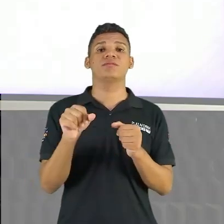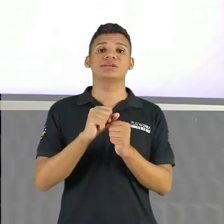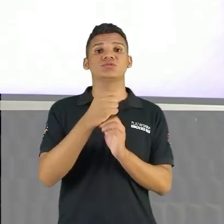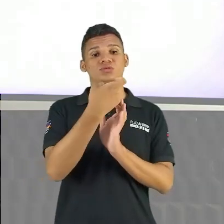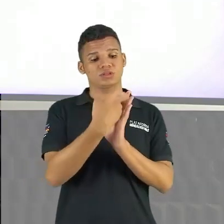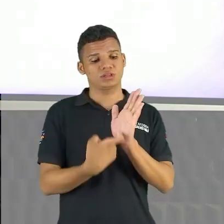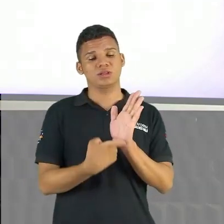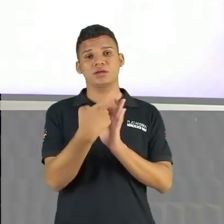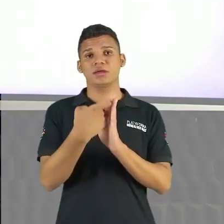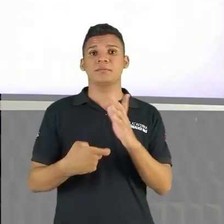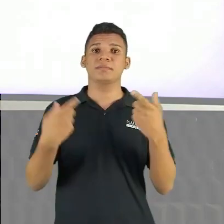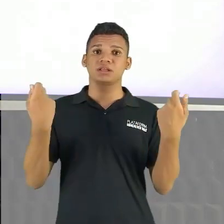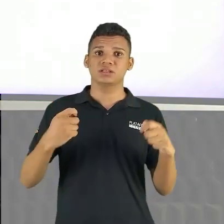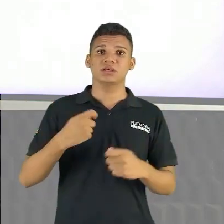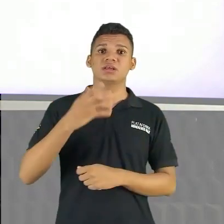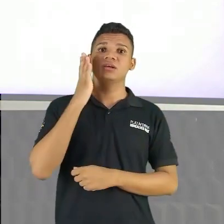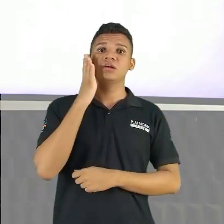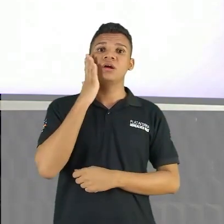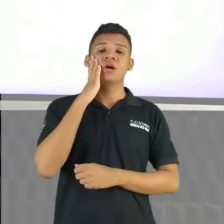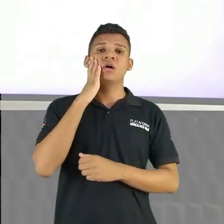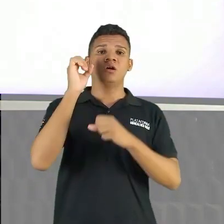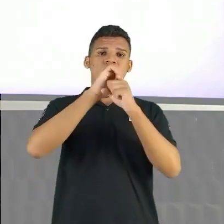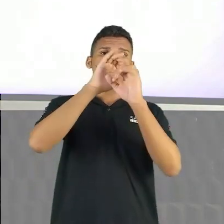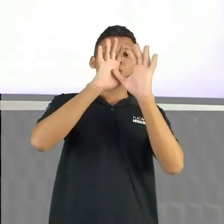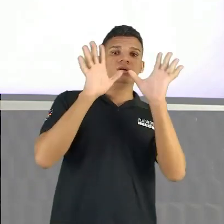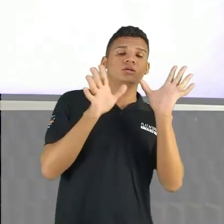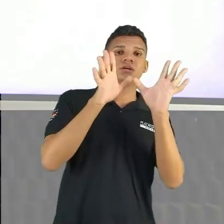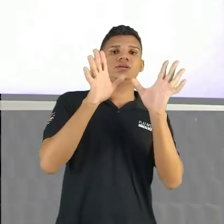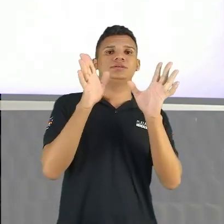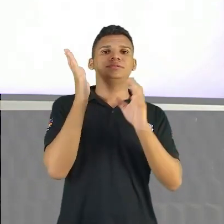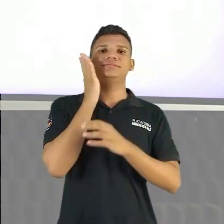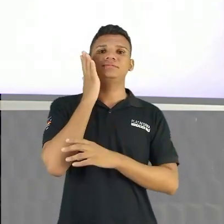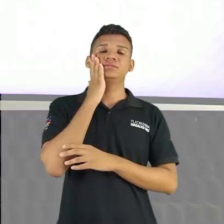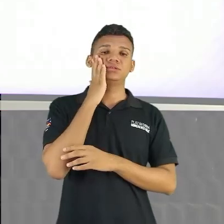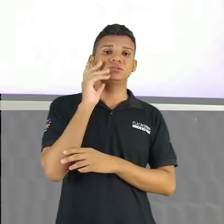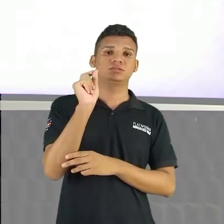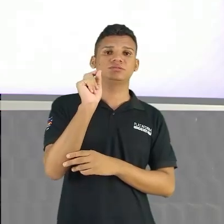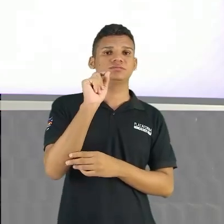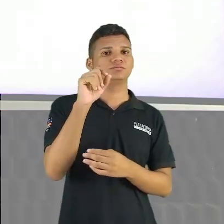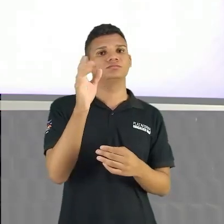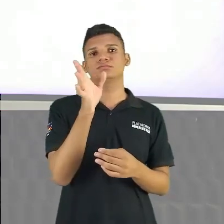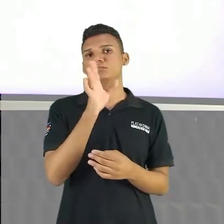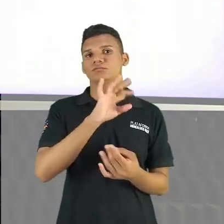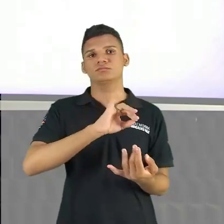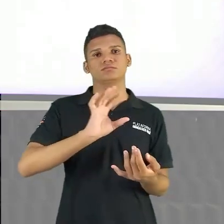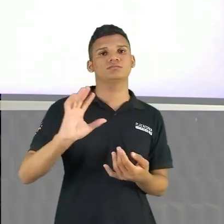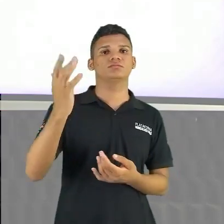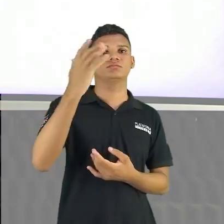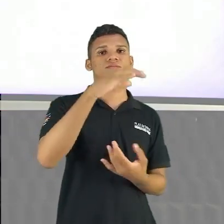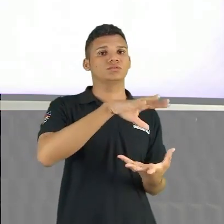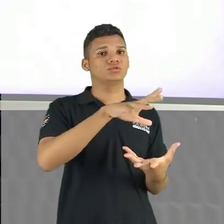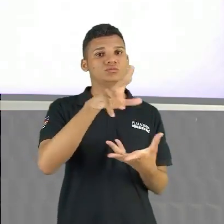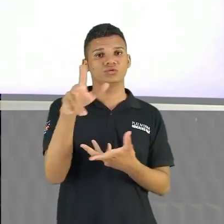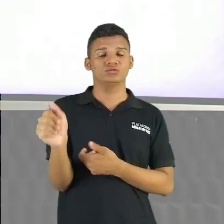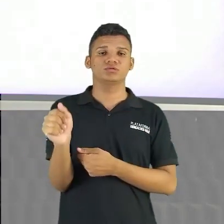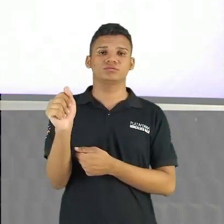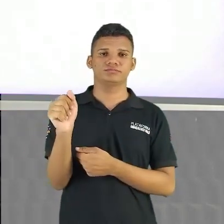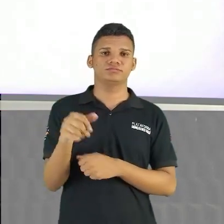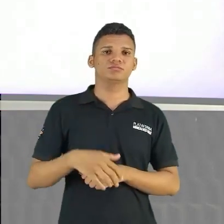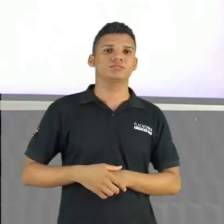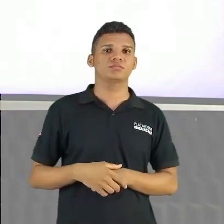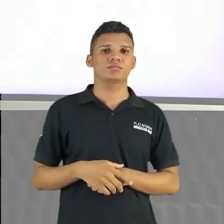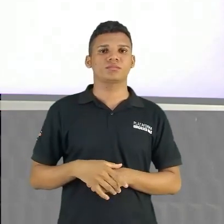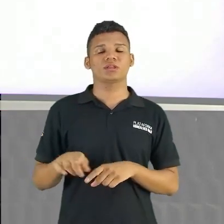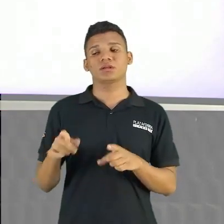texto ele precisa também saber um pouco do que está acontecendo no mundo em diversas áreas por exemplo ele precisa